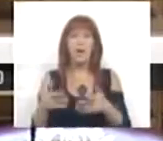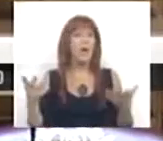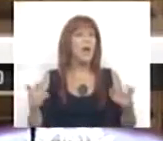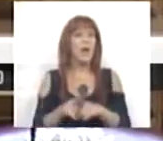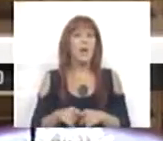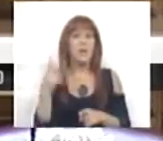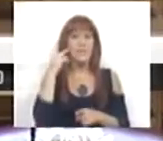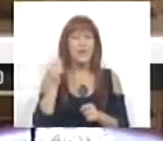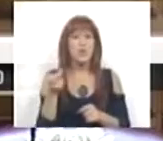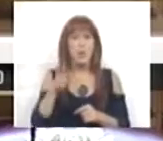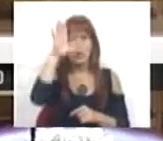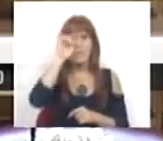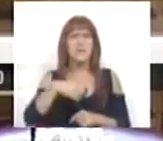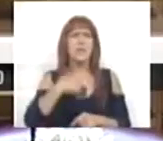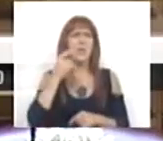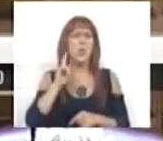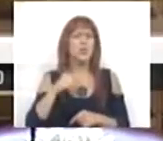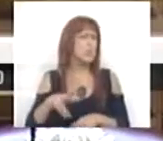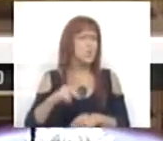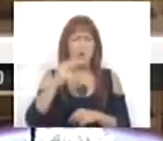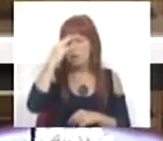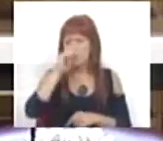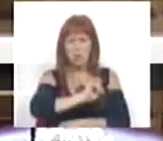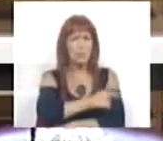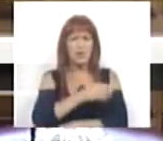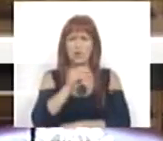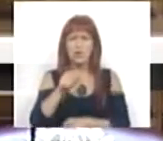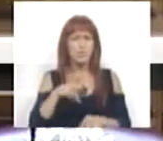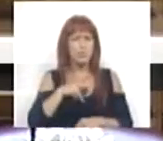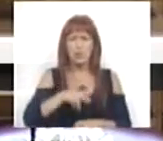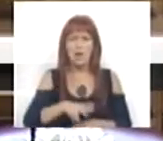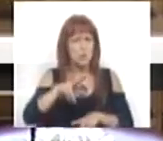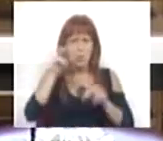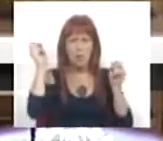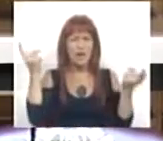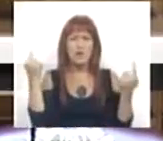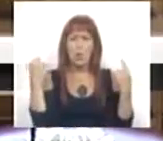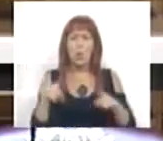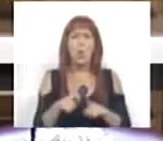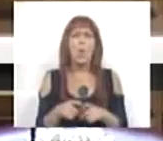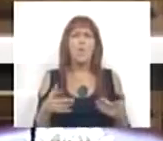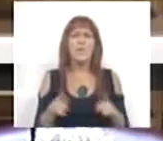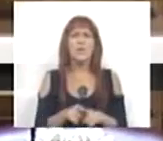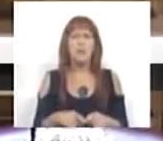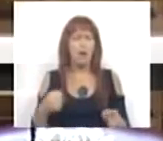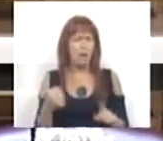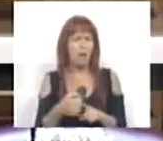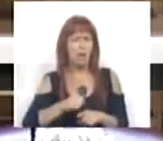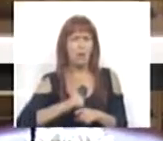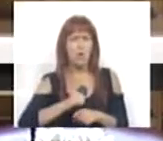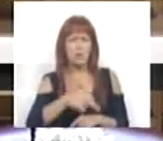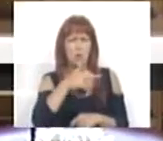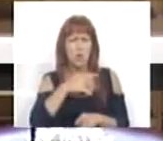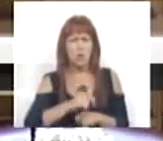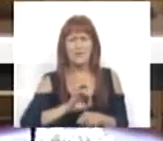durante a vigência do anterior Governo. Nunca na história do poder local português houve tamanha afronta e